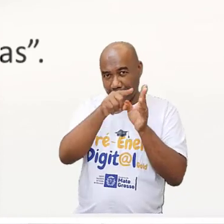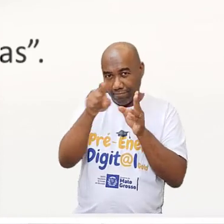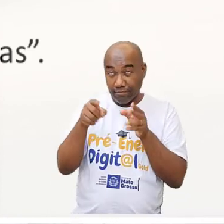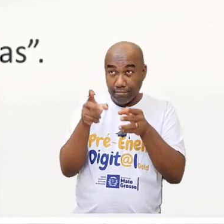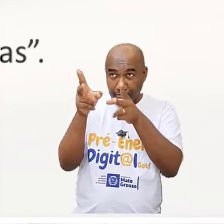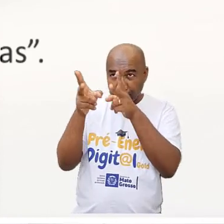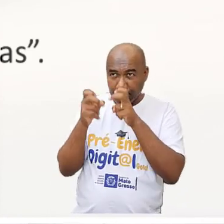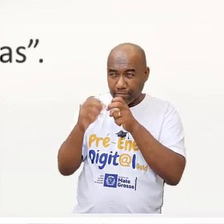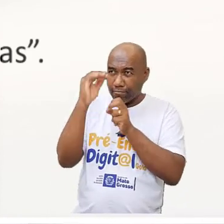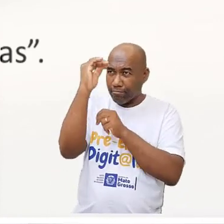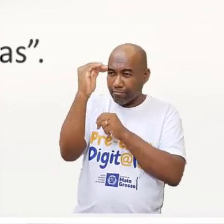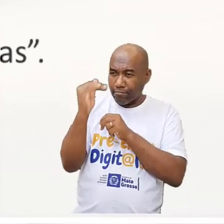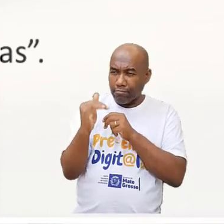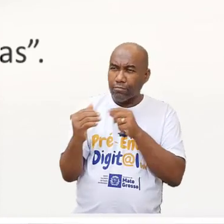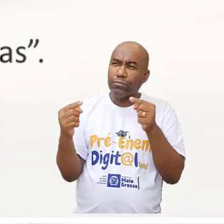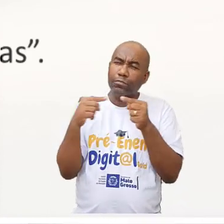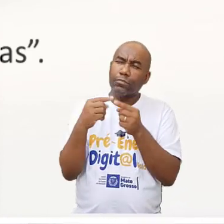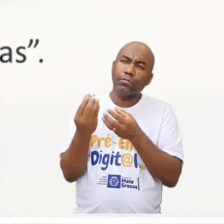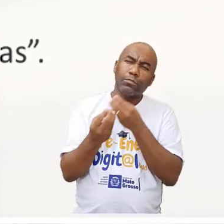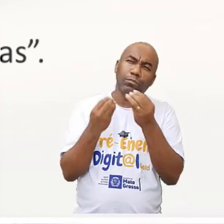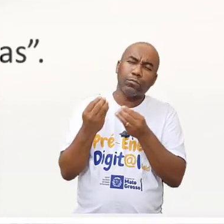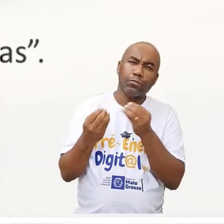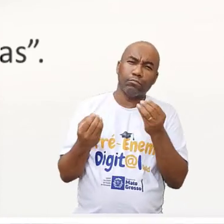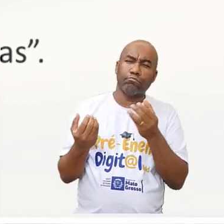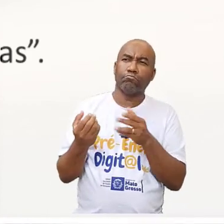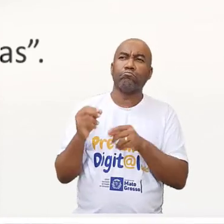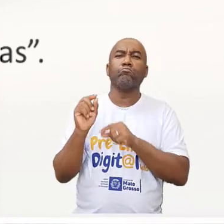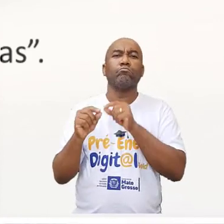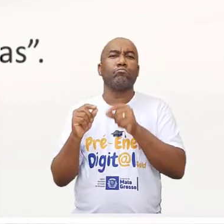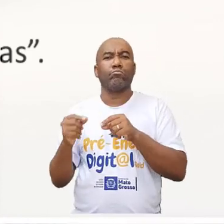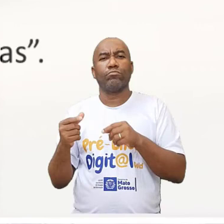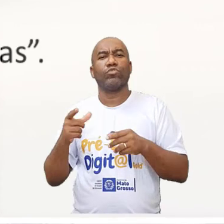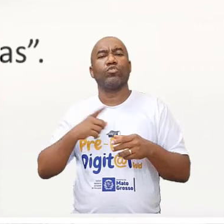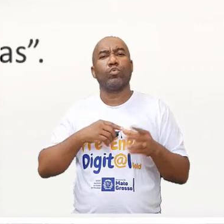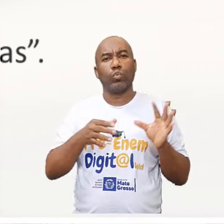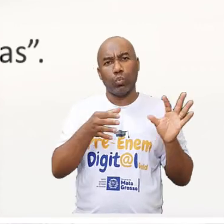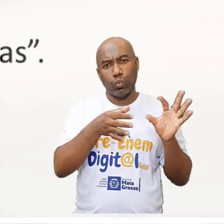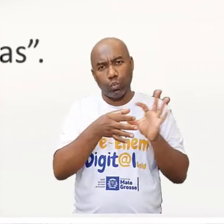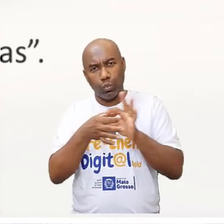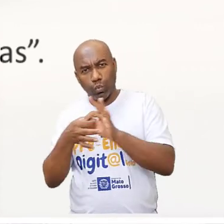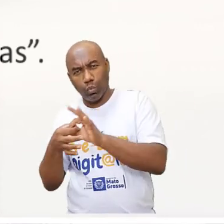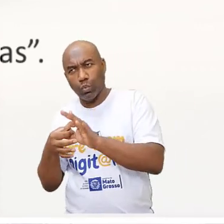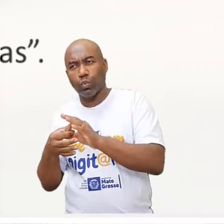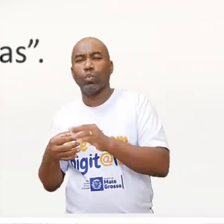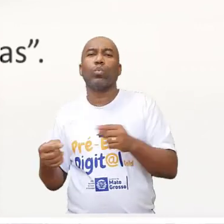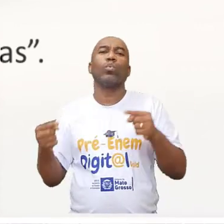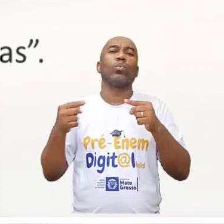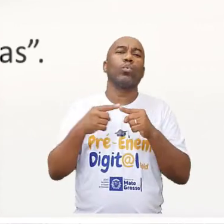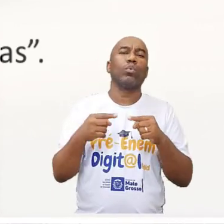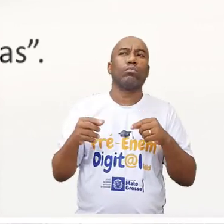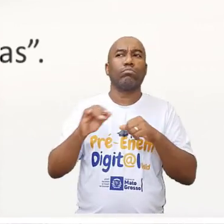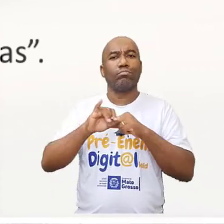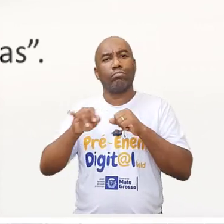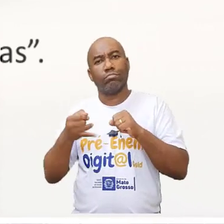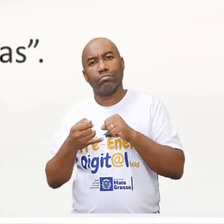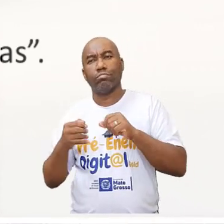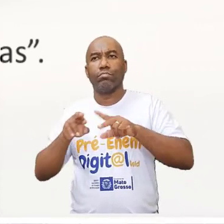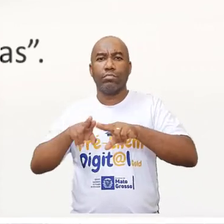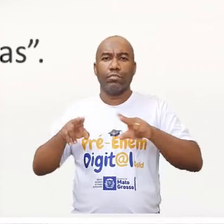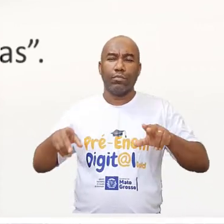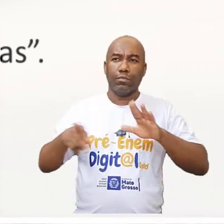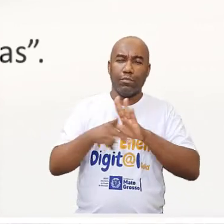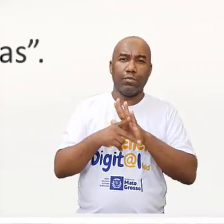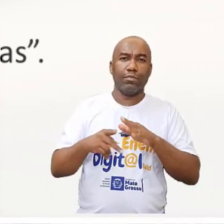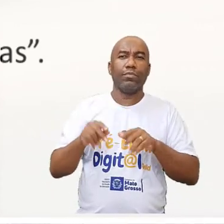contexto e se a utilidade dela for como um adjetivo ou como um advérbio,